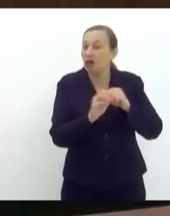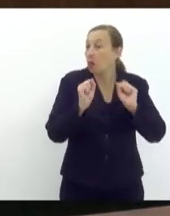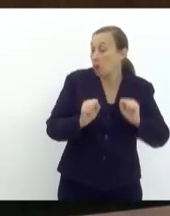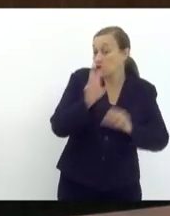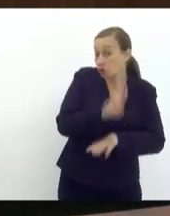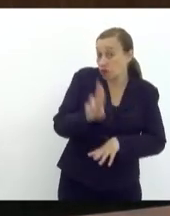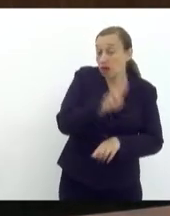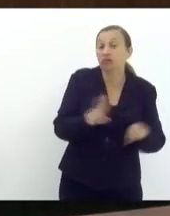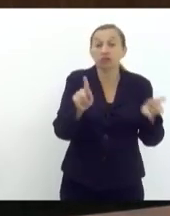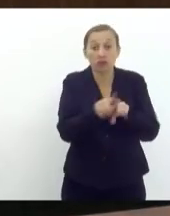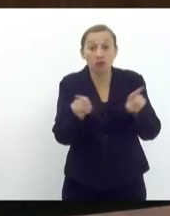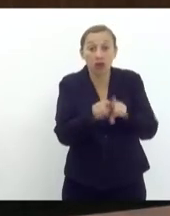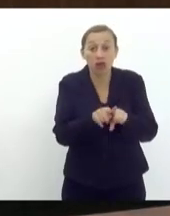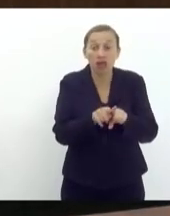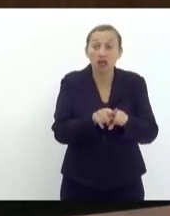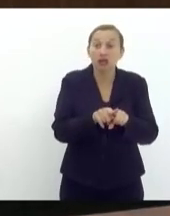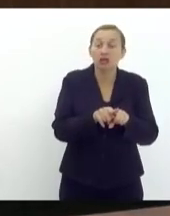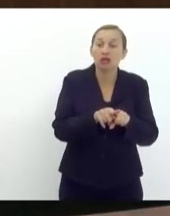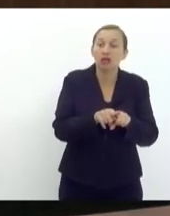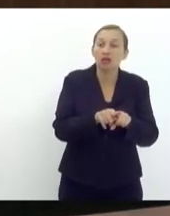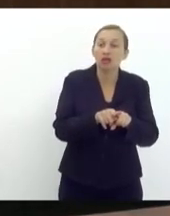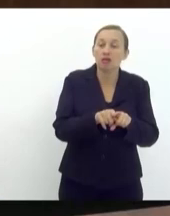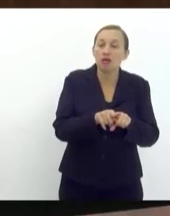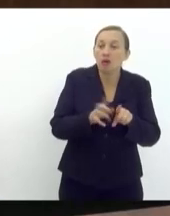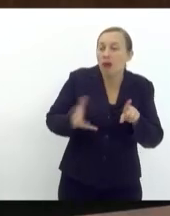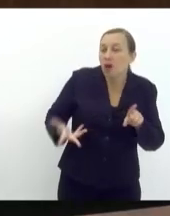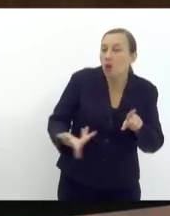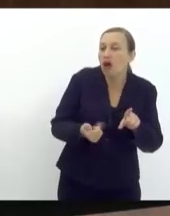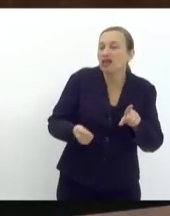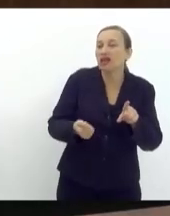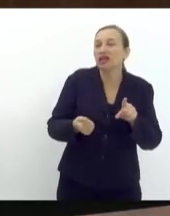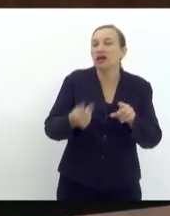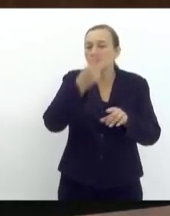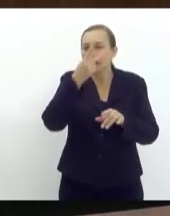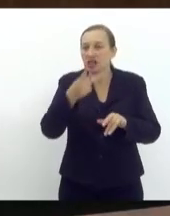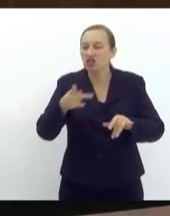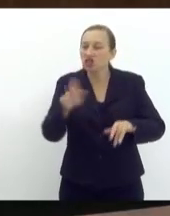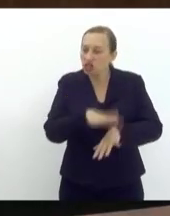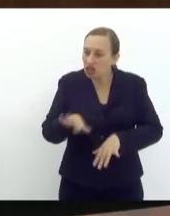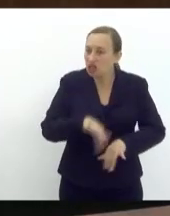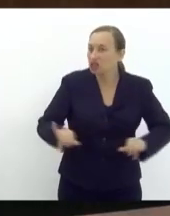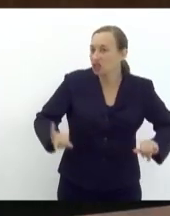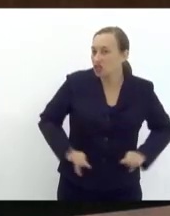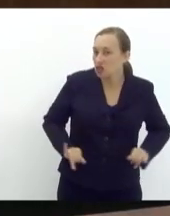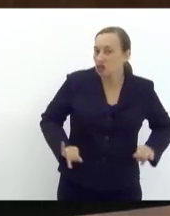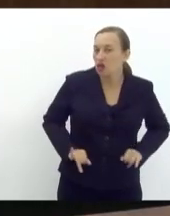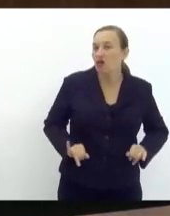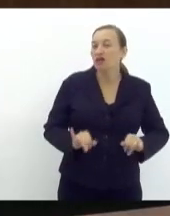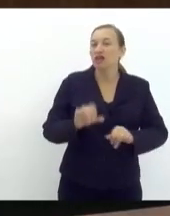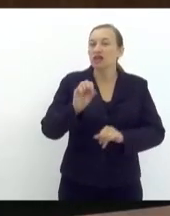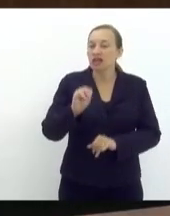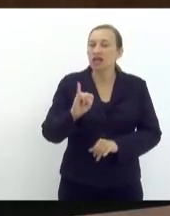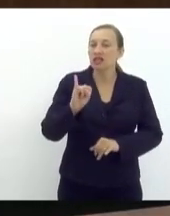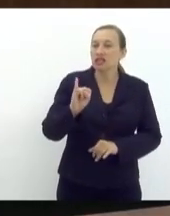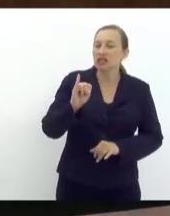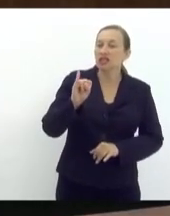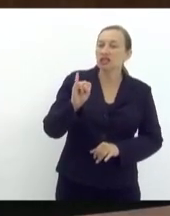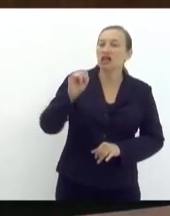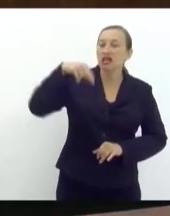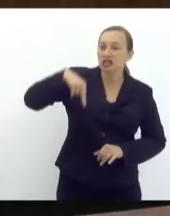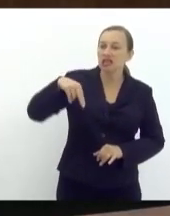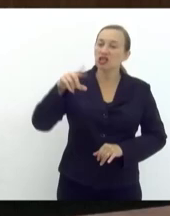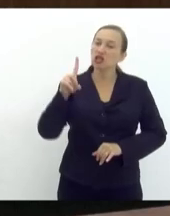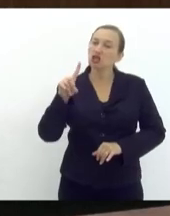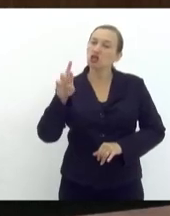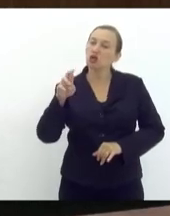utilizadas também para maior êxito para as crianças que sofrem desta síndrome que traz